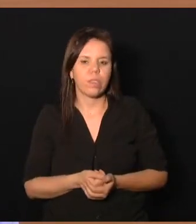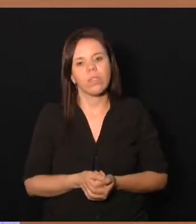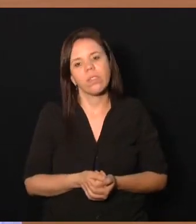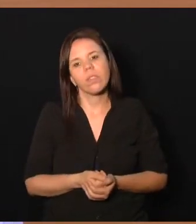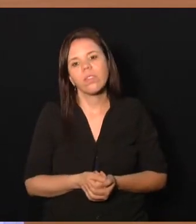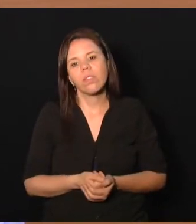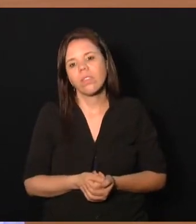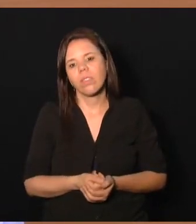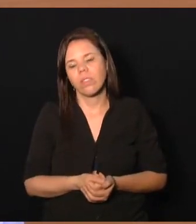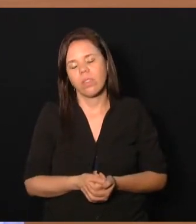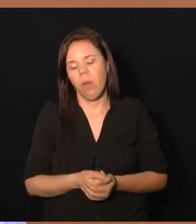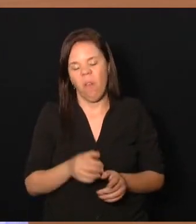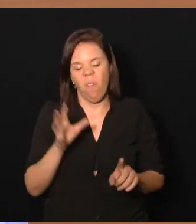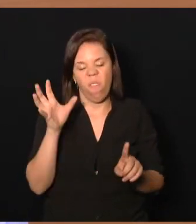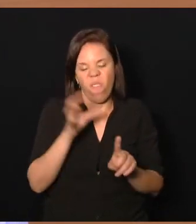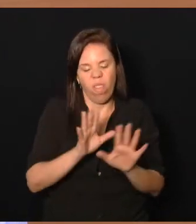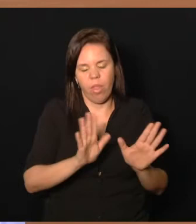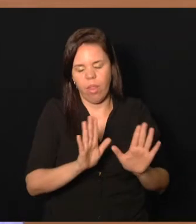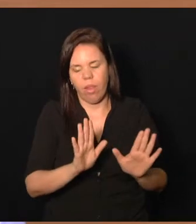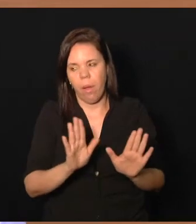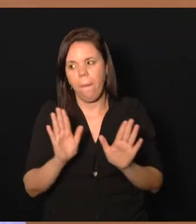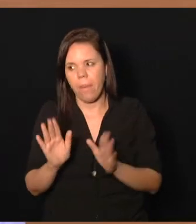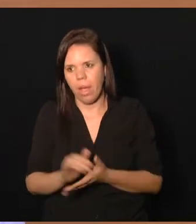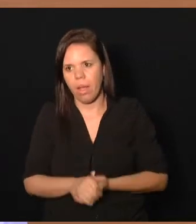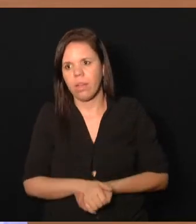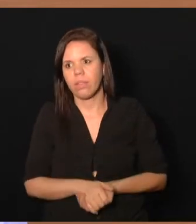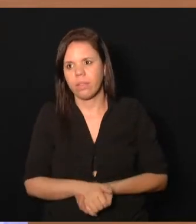não vou dizer uma pressão, mas aí